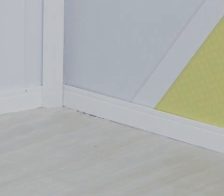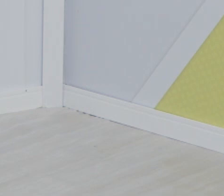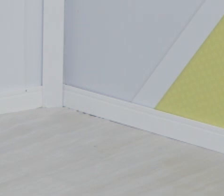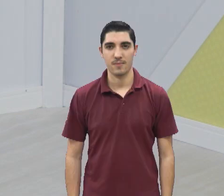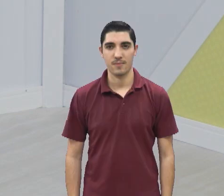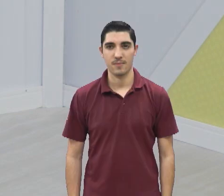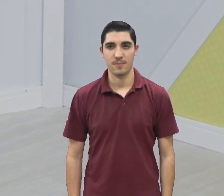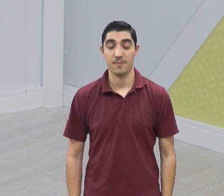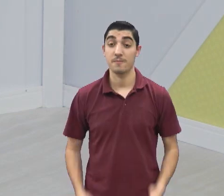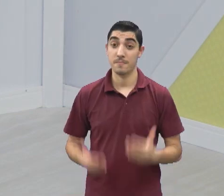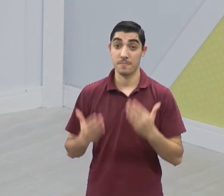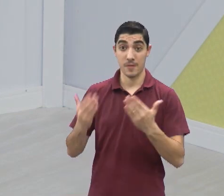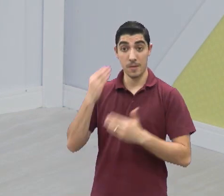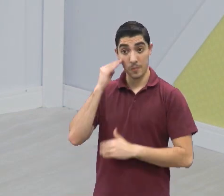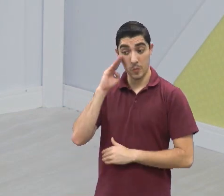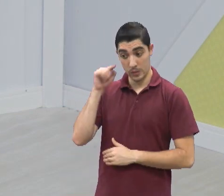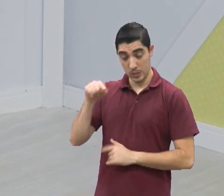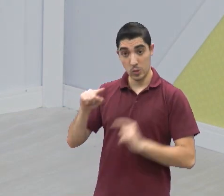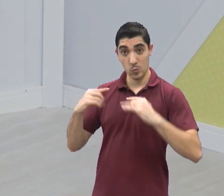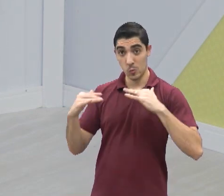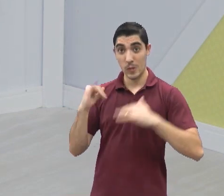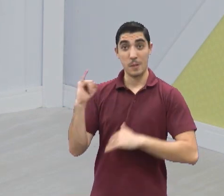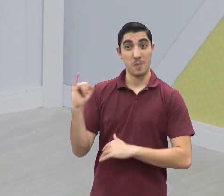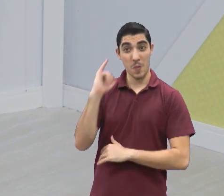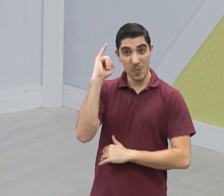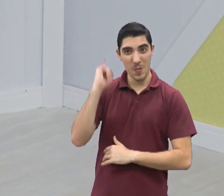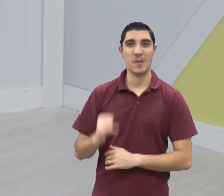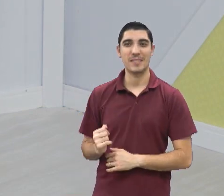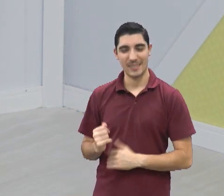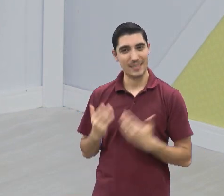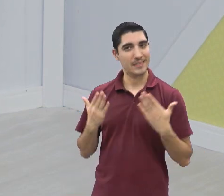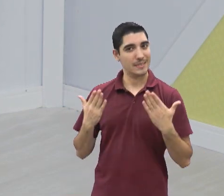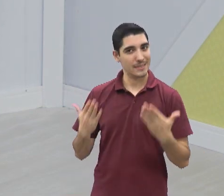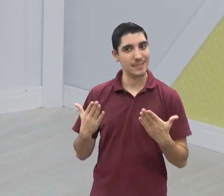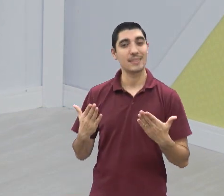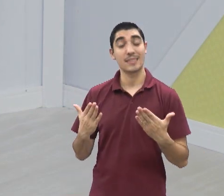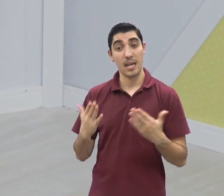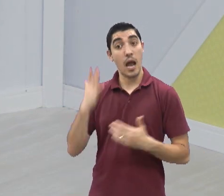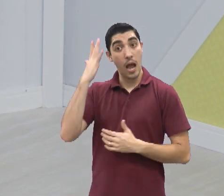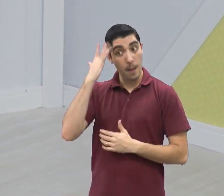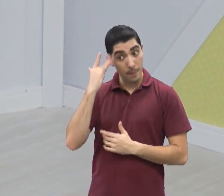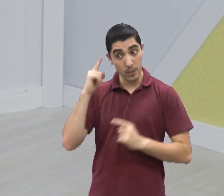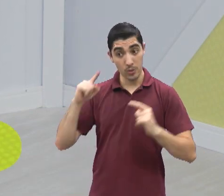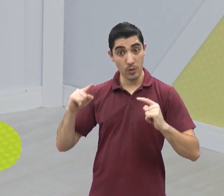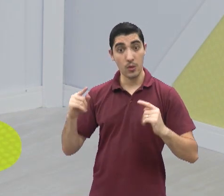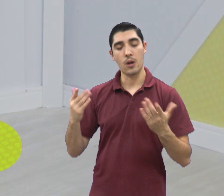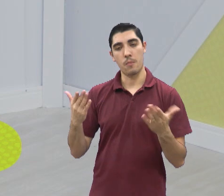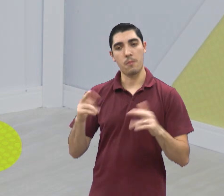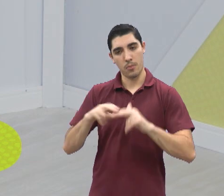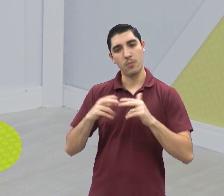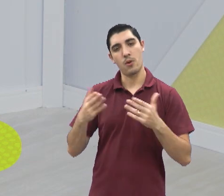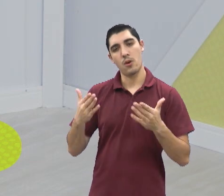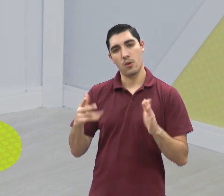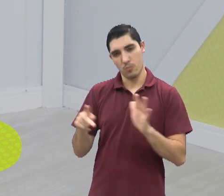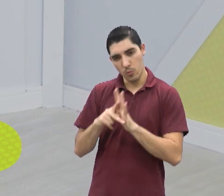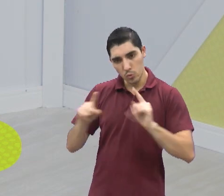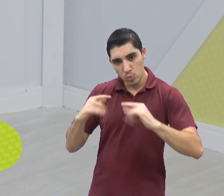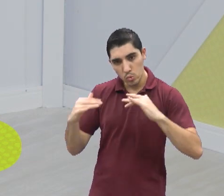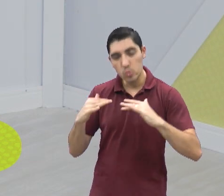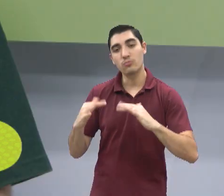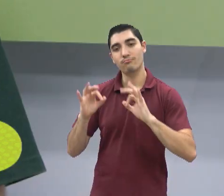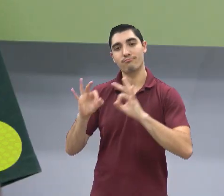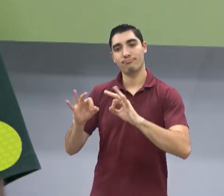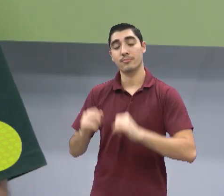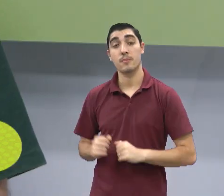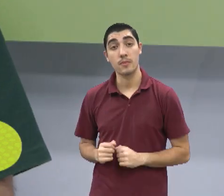Muito bem, Bruno. Jogo importante. Do pulo. Jogo importante amanhã. Precisa fazer o resultado que o primeiro jogo é em São José. O ano passado o São